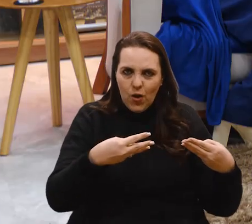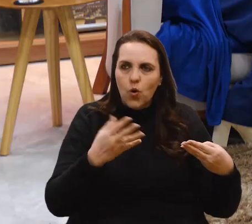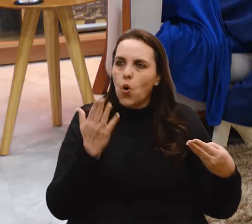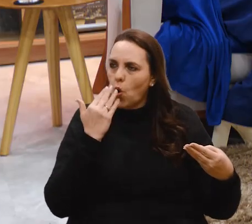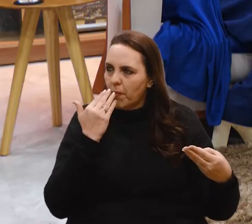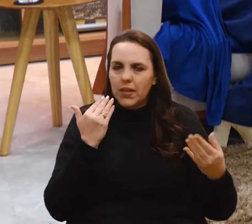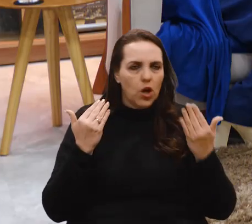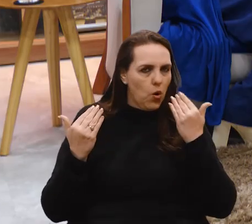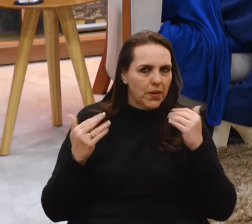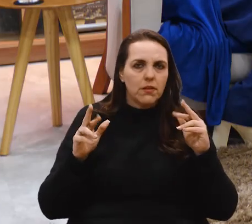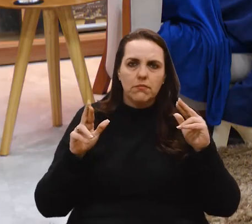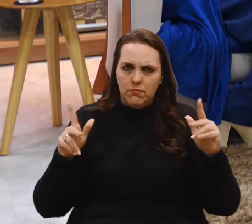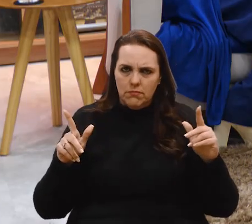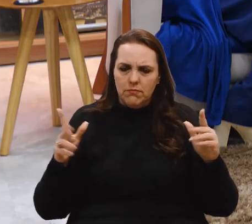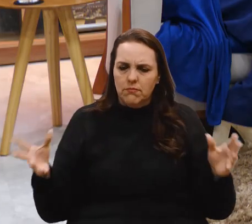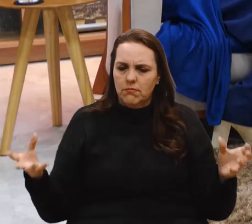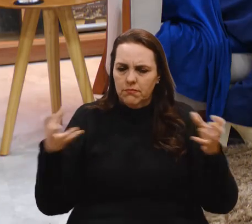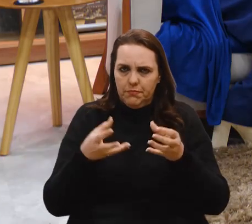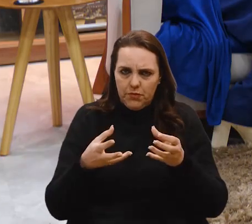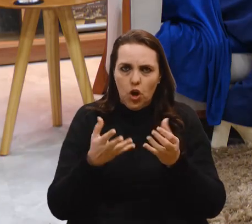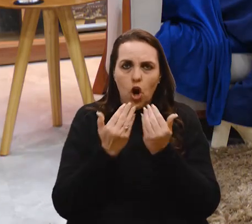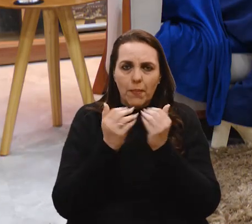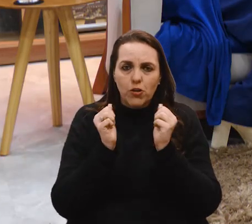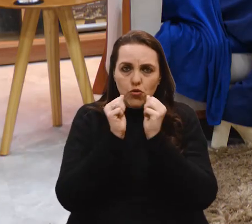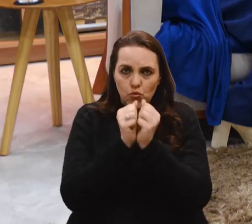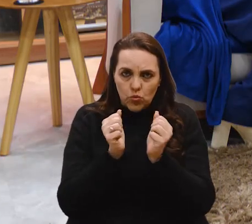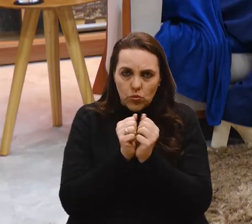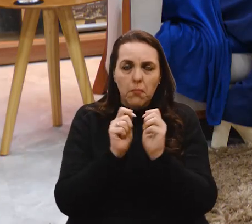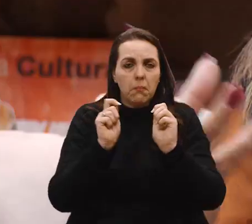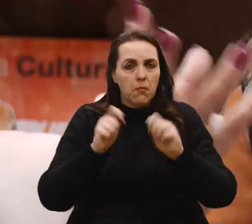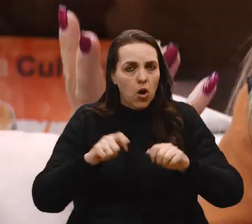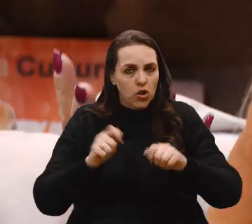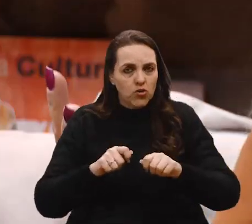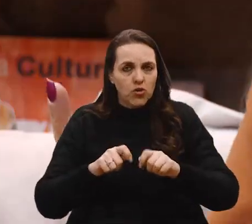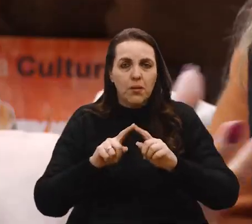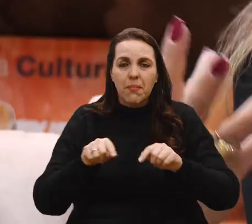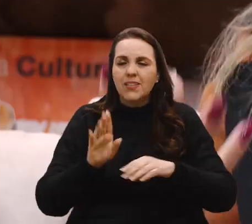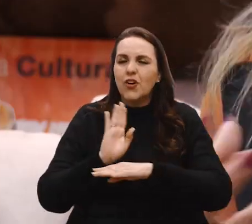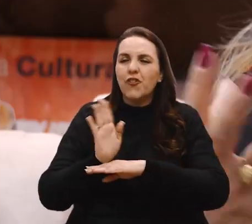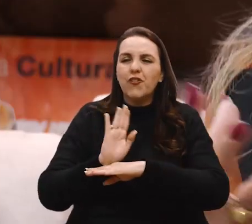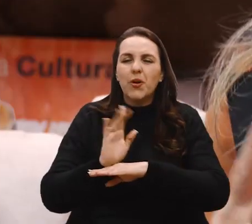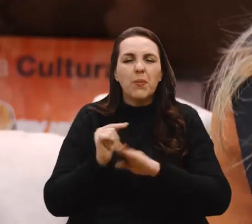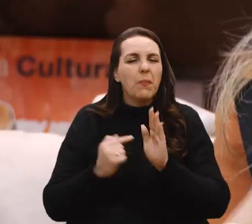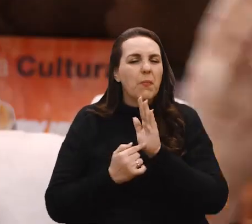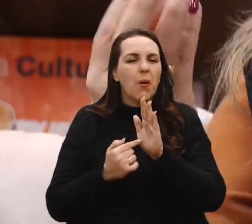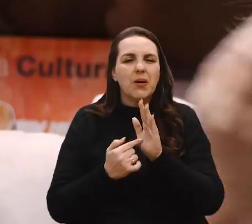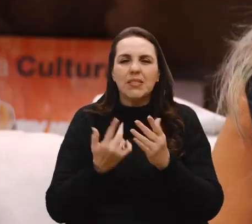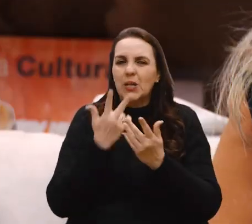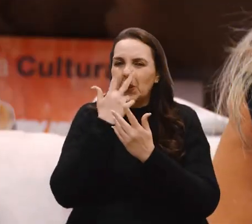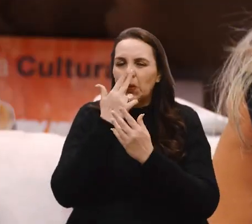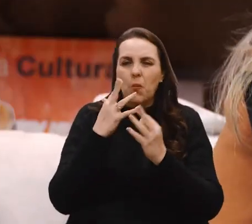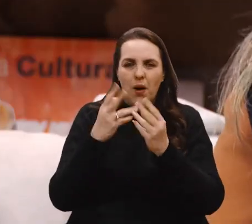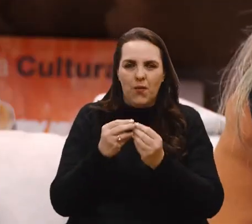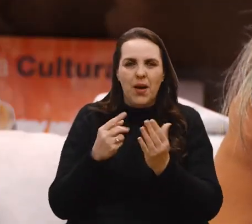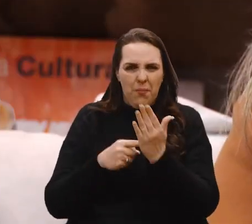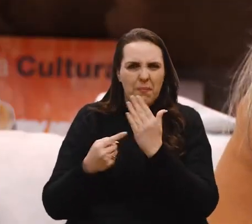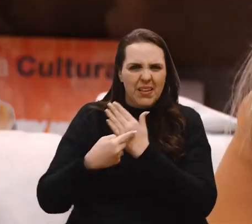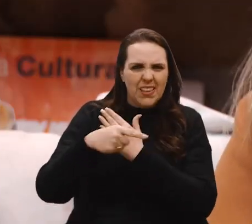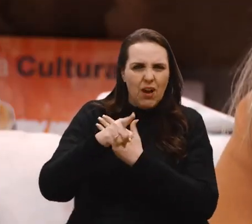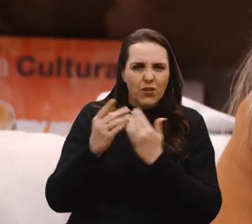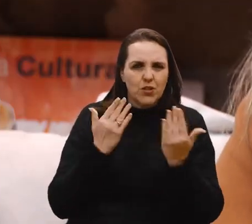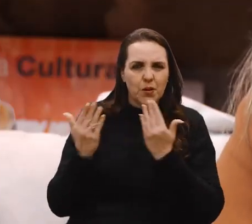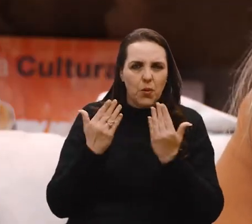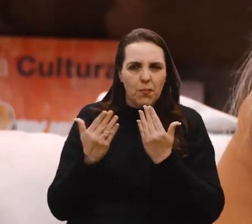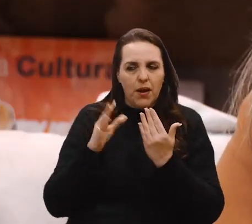pode estar junto, você pode comer salada e macarrão, mas não quer dizer, mas é como os filmes aparecem muito, porque daí é legal, né? A natureza é diferente. E não